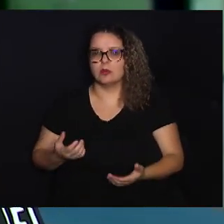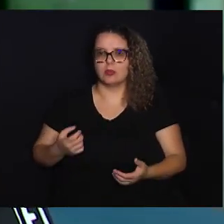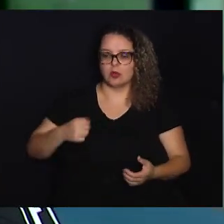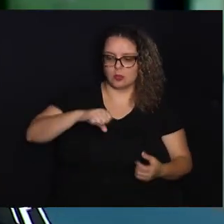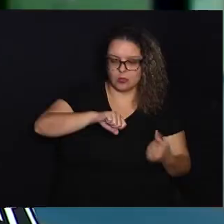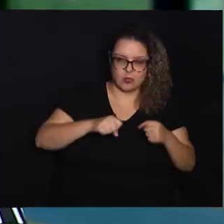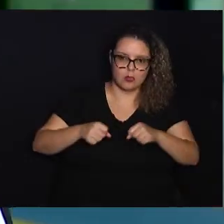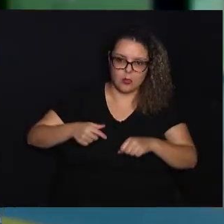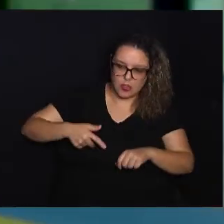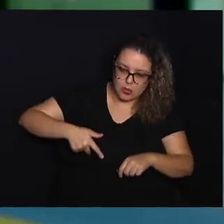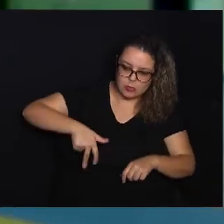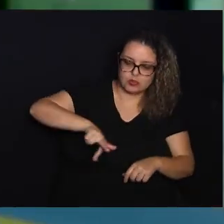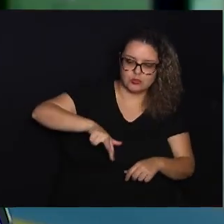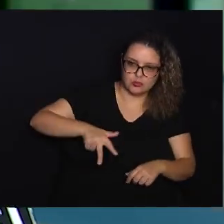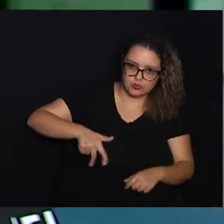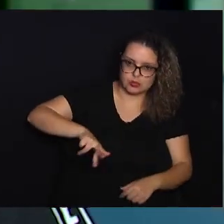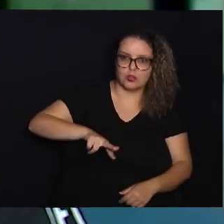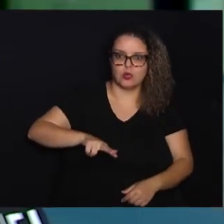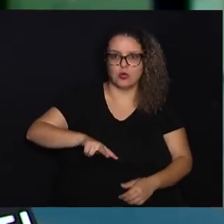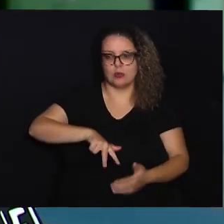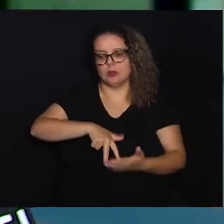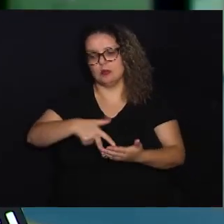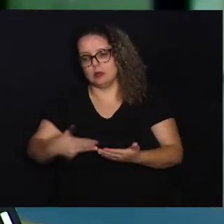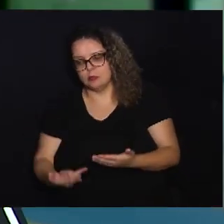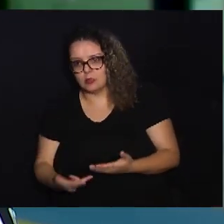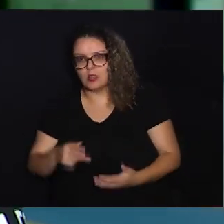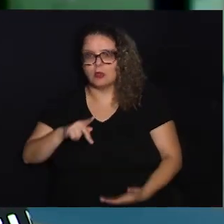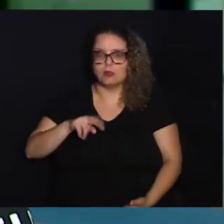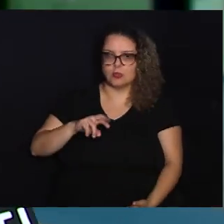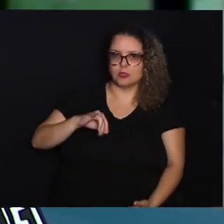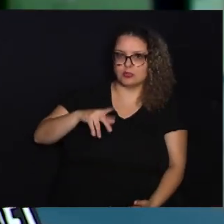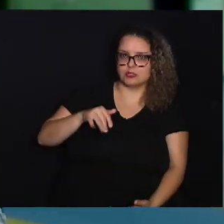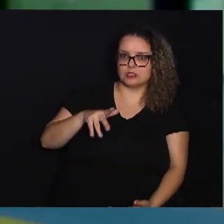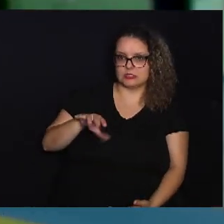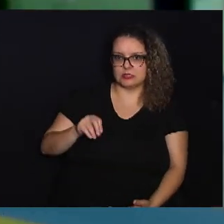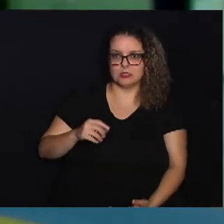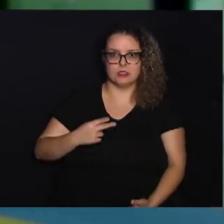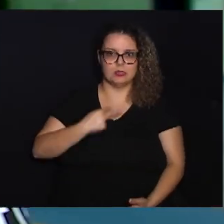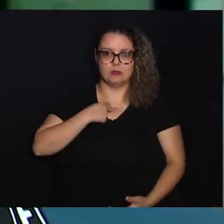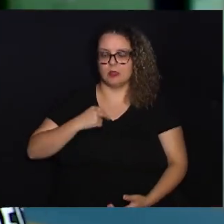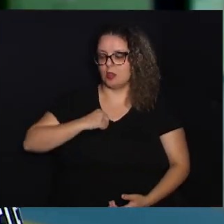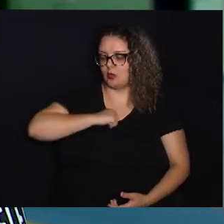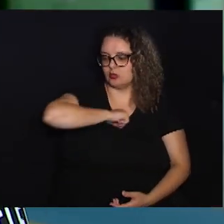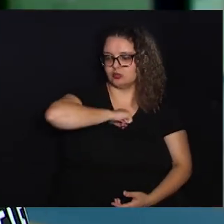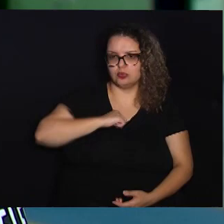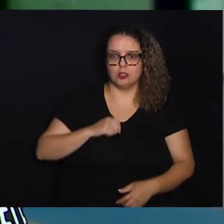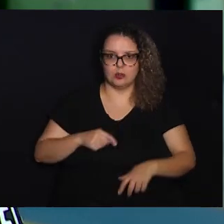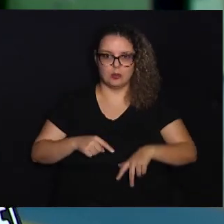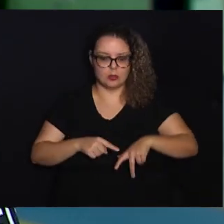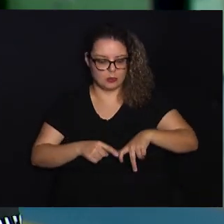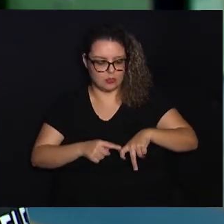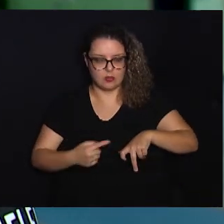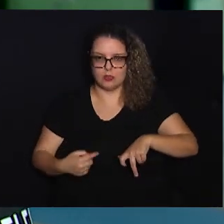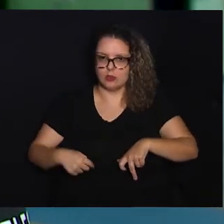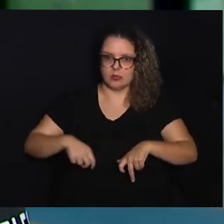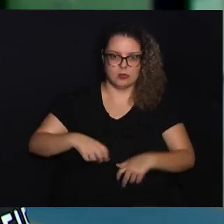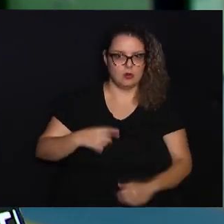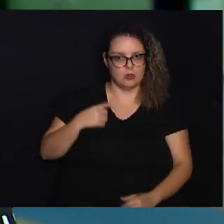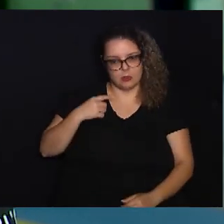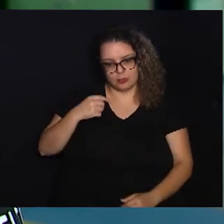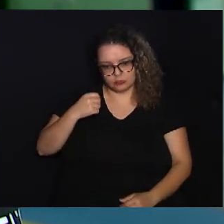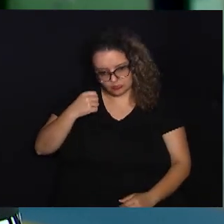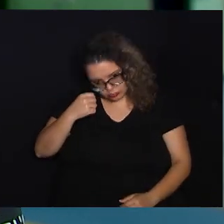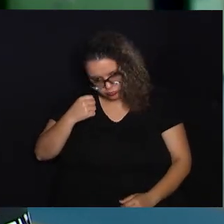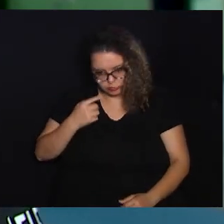limitada, né, a soco, chute, a projeção e queda, não permitindo golpes com o cotovelo, com o joelho,